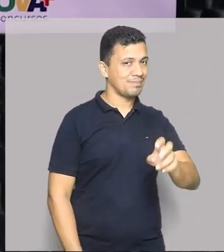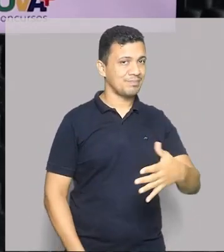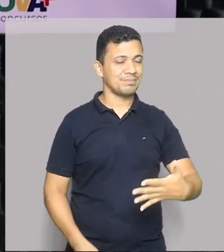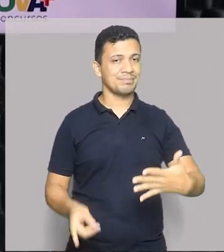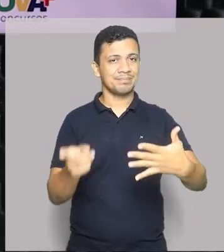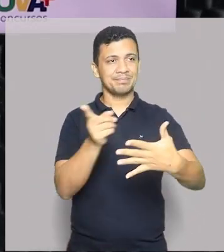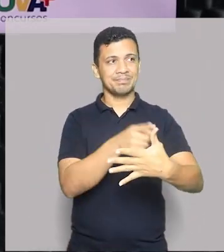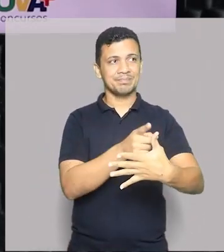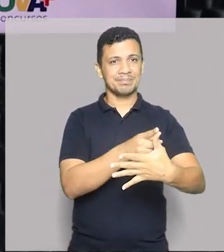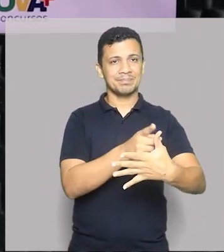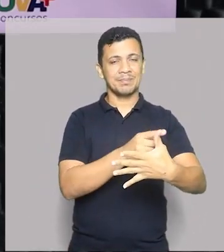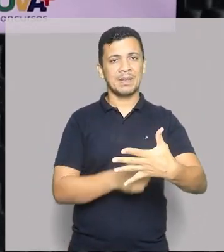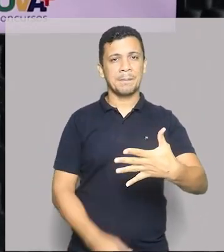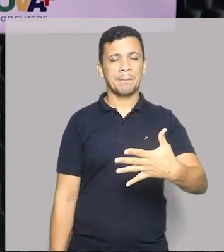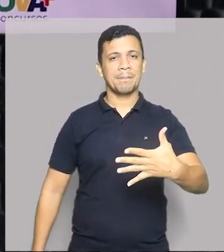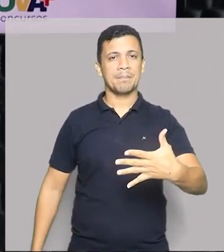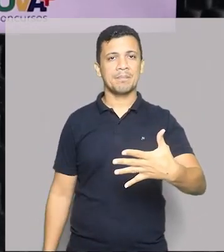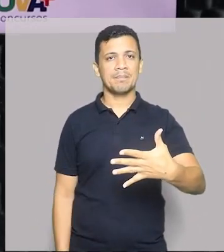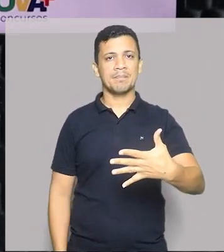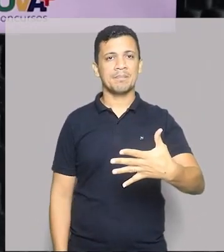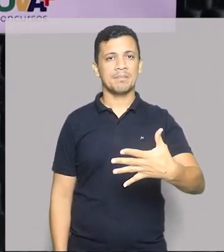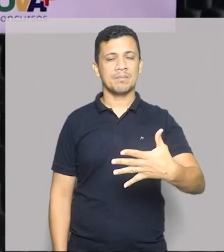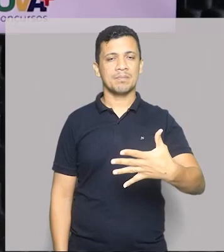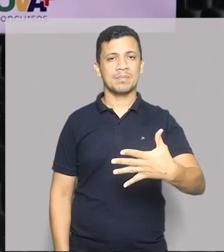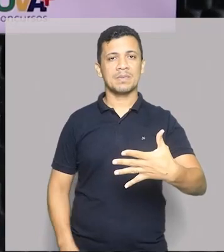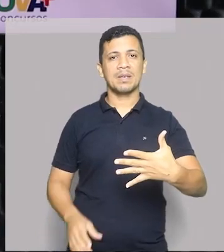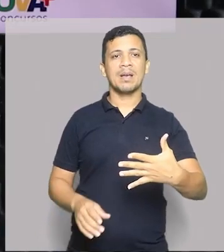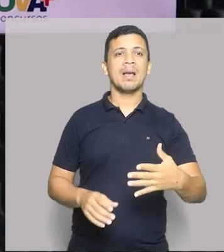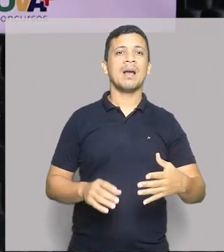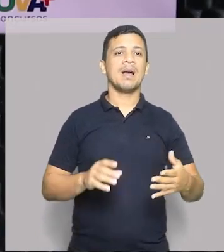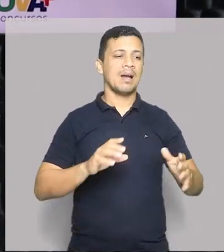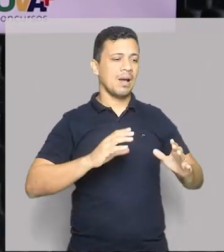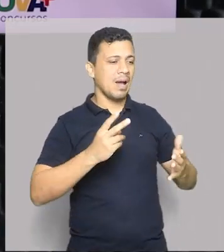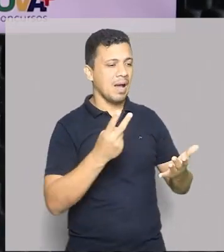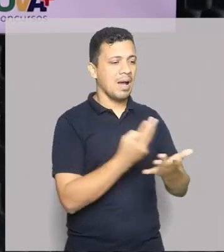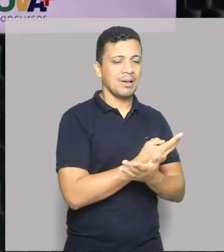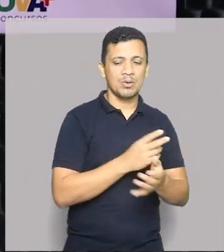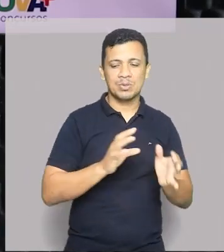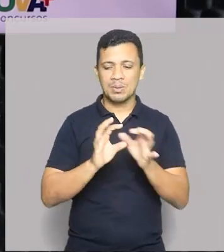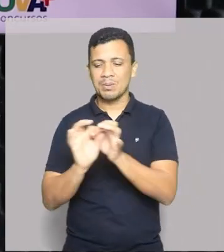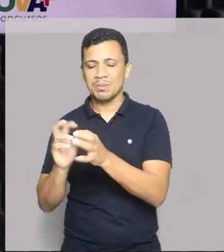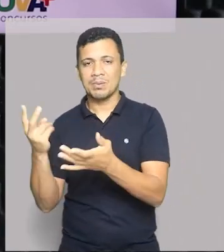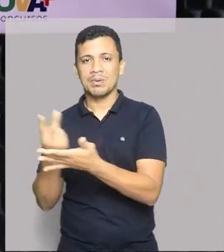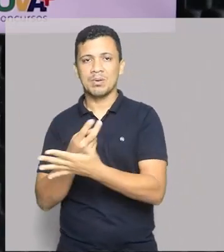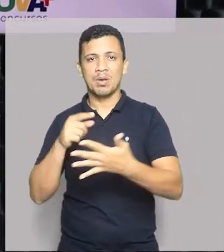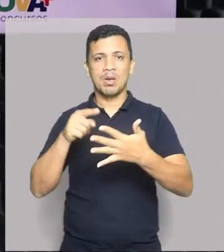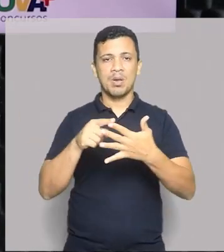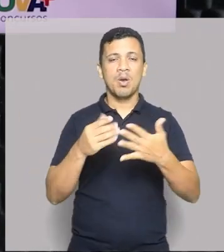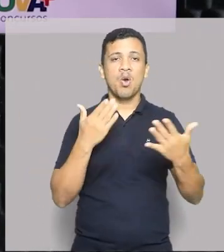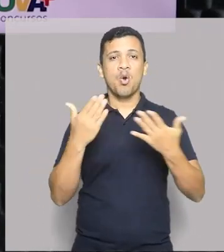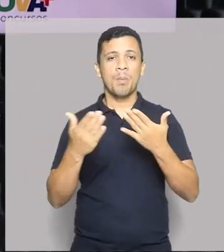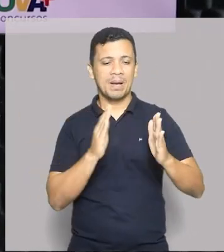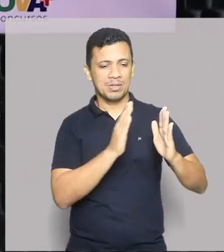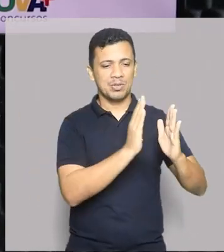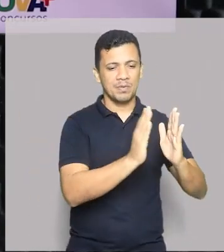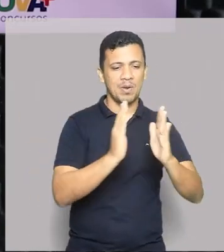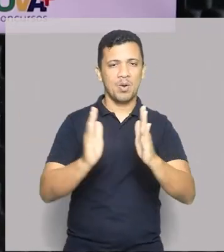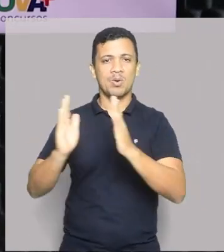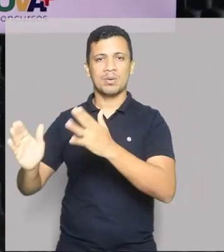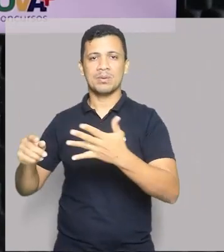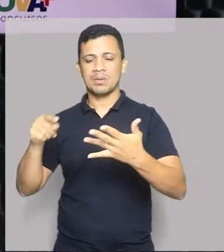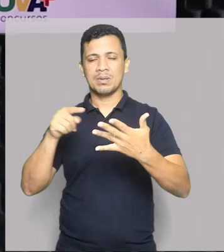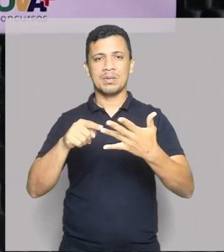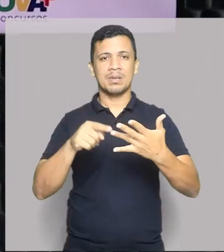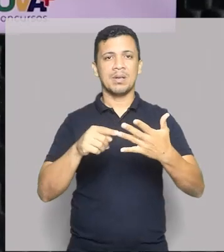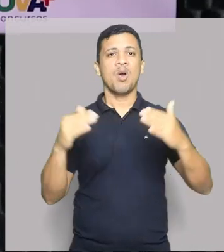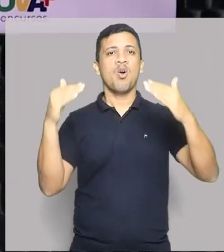Falamos das orações causais, consecutivas, comparativas,